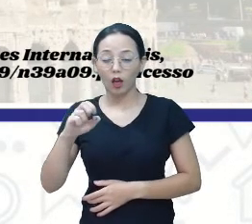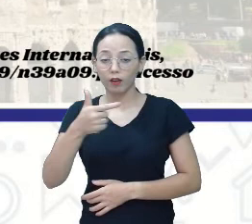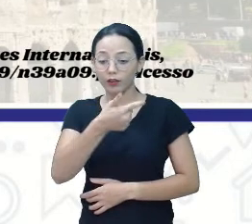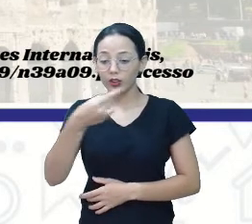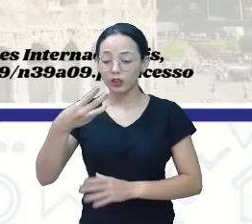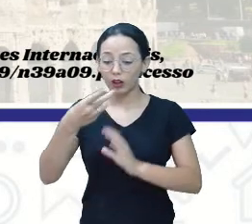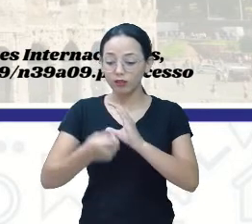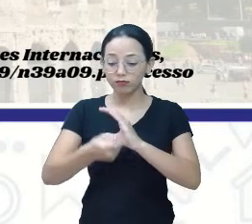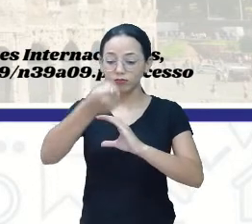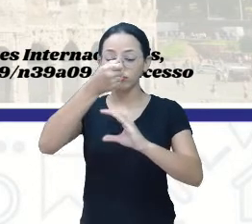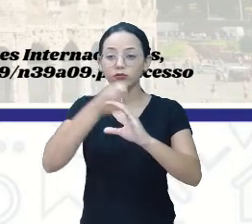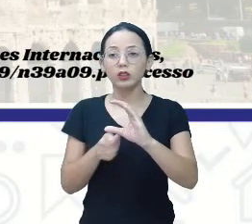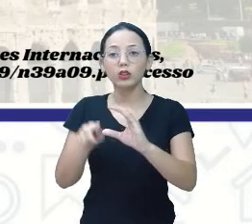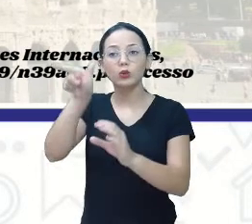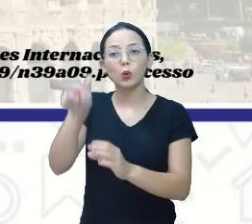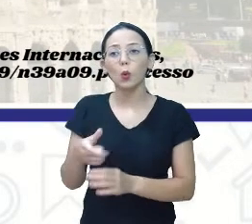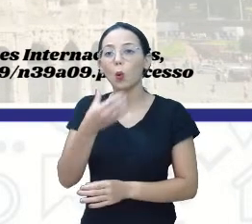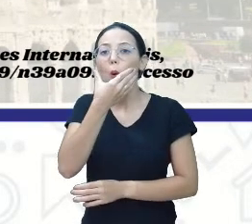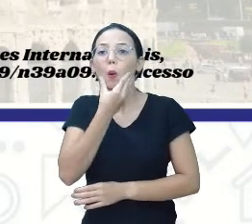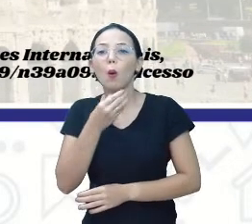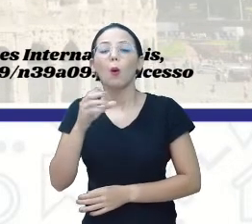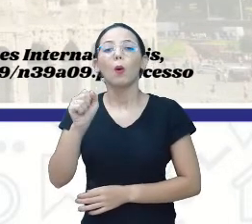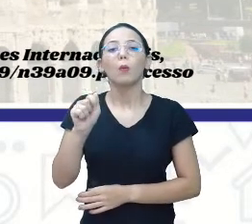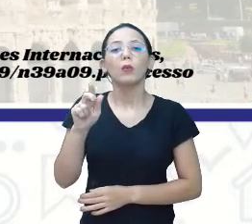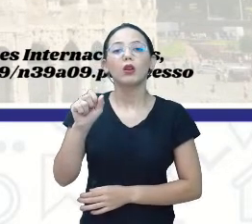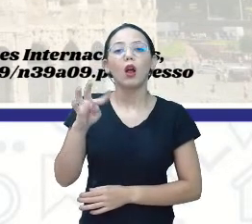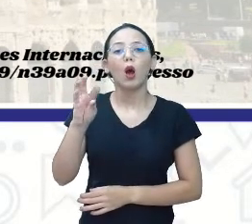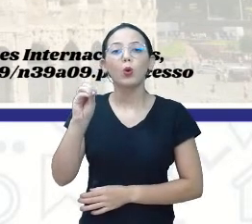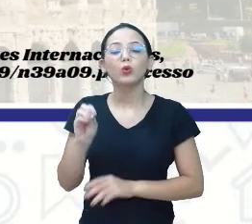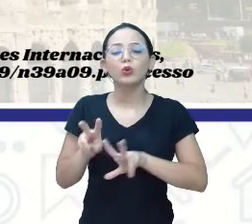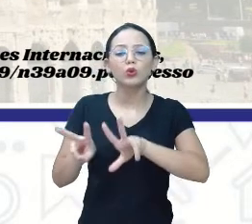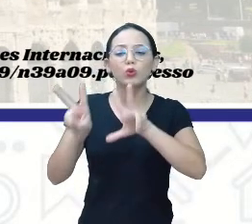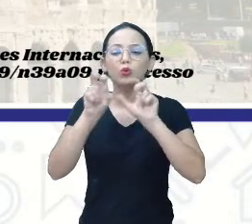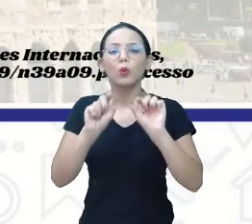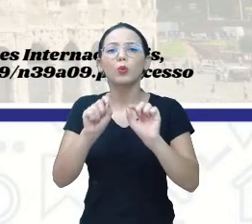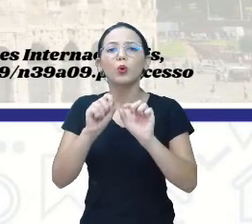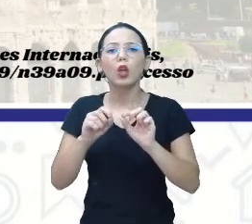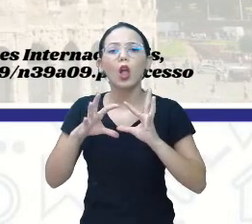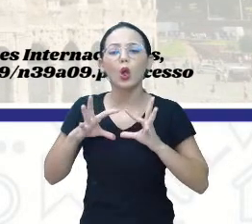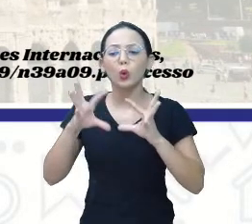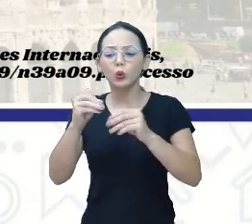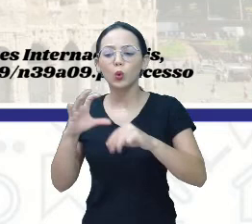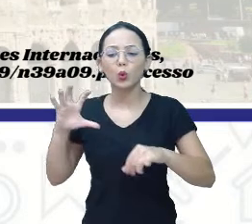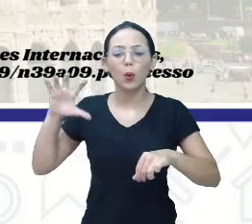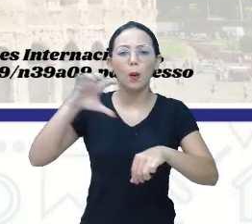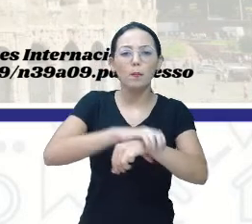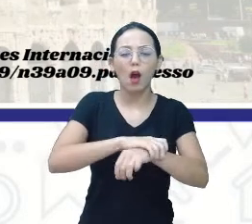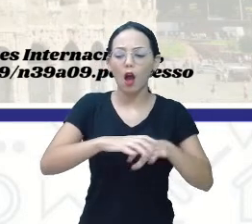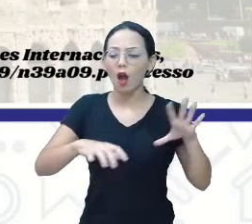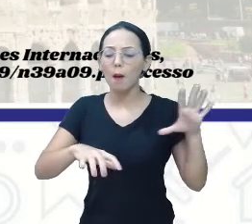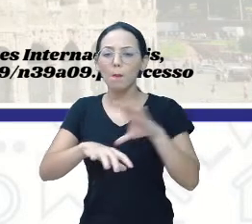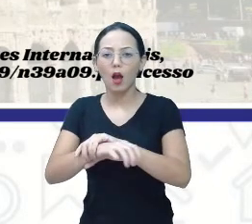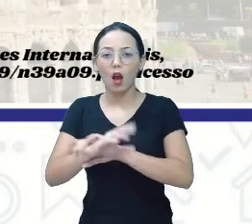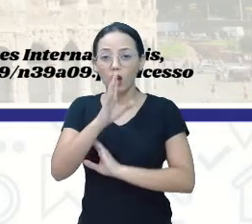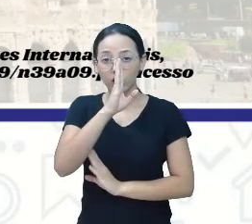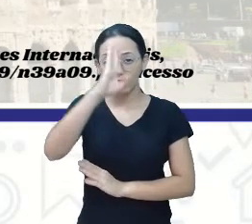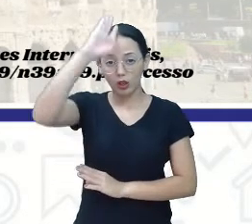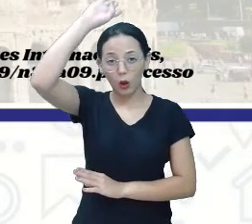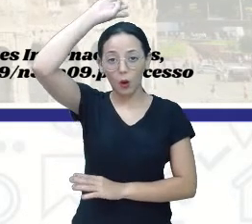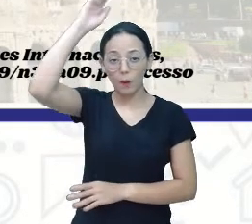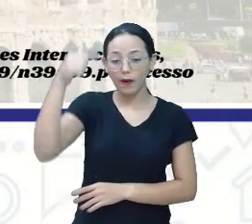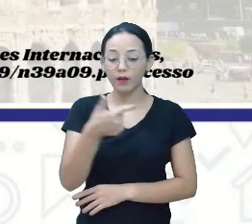Augusto outorgou-se o Império Proconsulare sobre todos os domínios de Roma. Ou seja, em